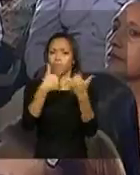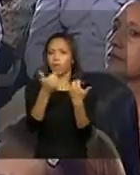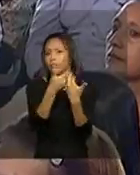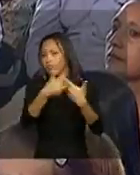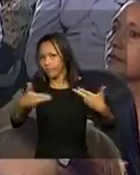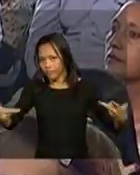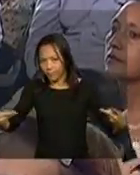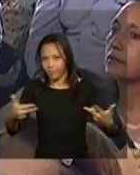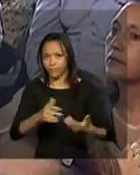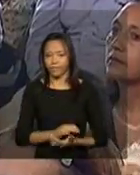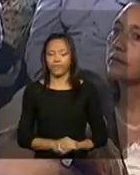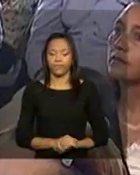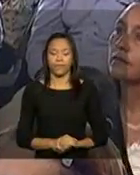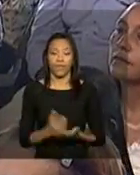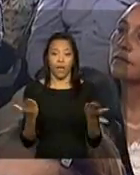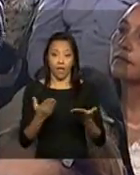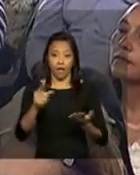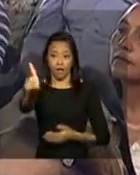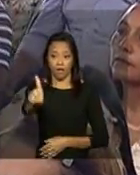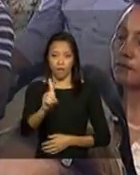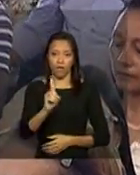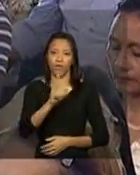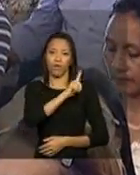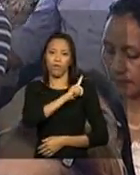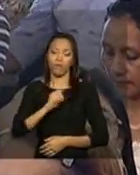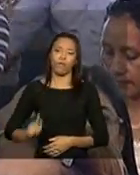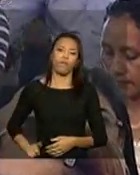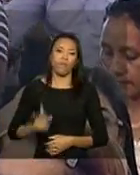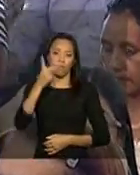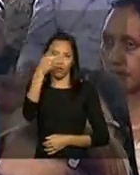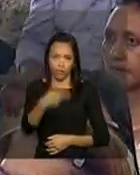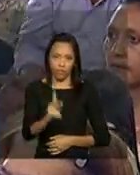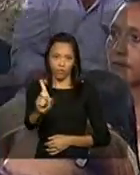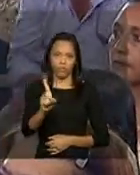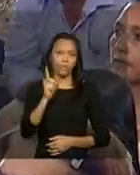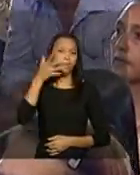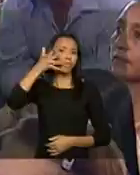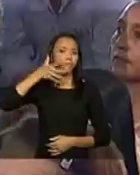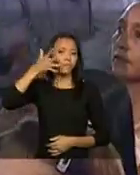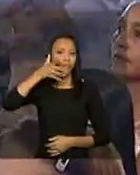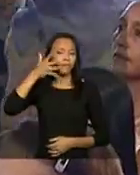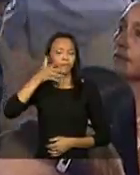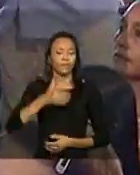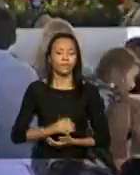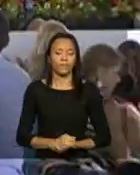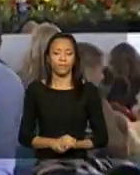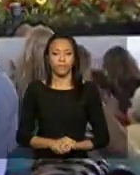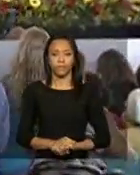Governador de Mato Grosso do Sul, Reinaldo Azambuja, a fazer uso da palavra.